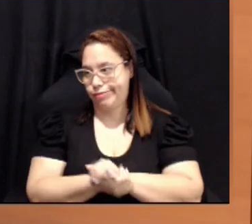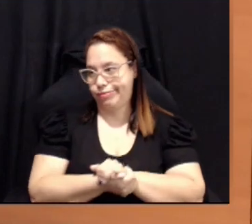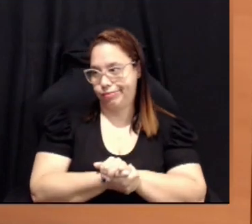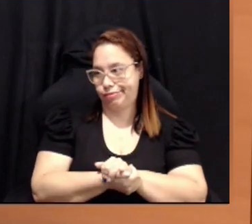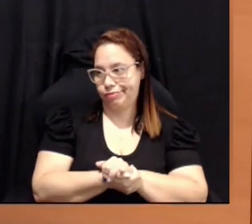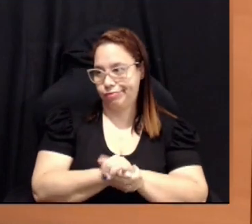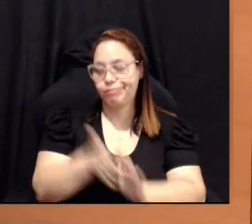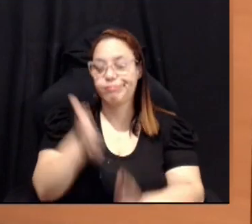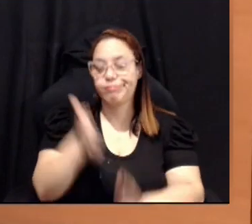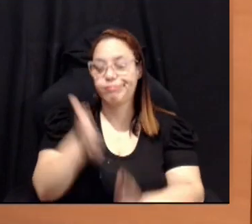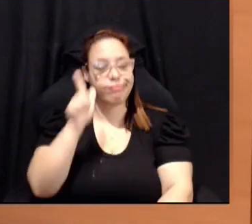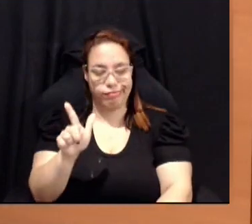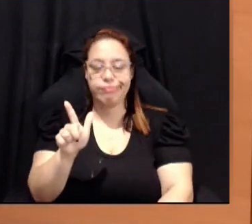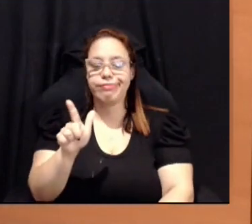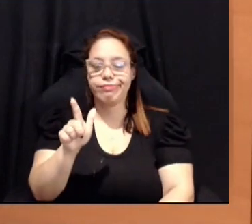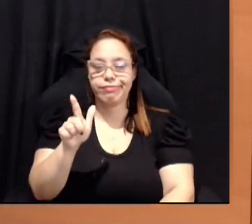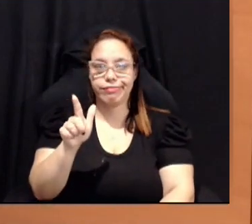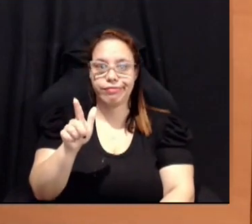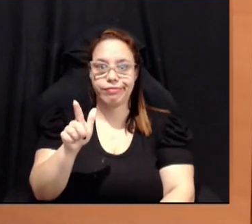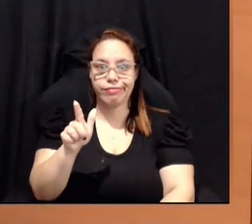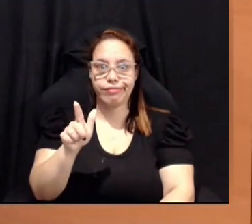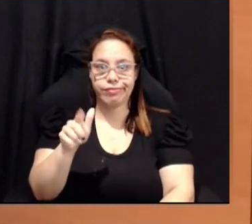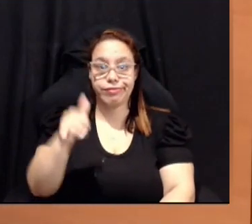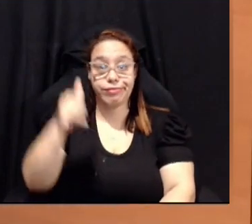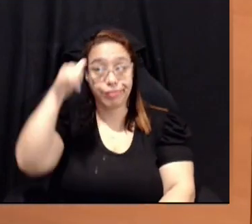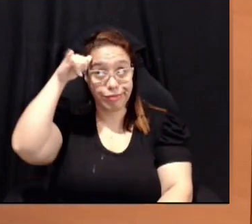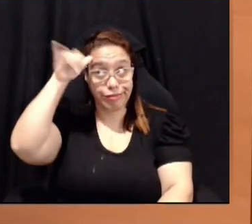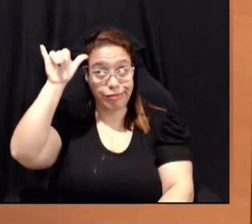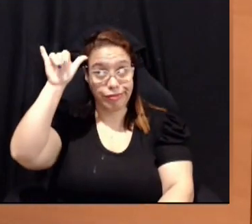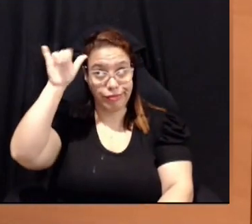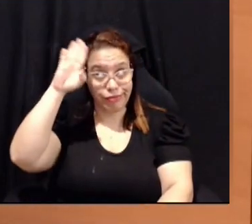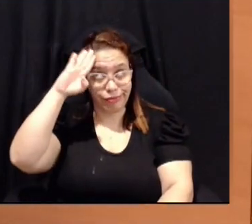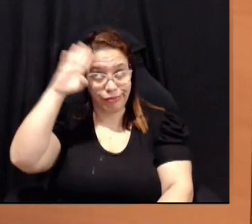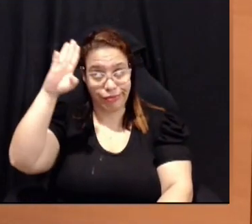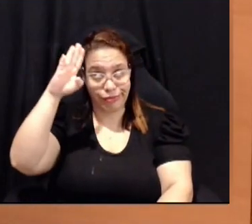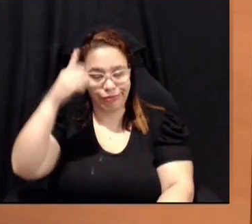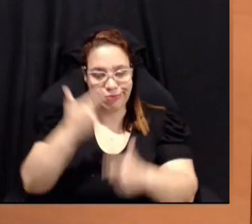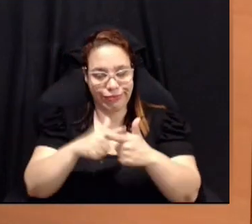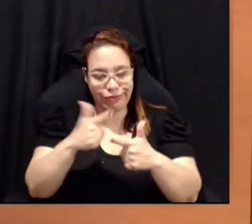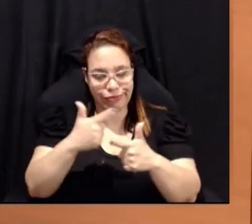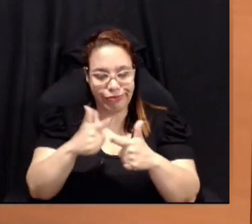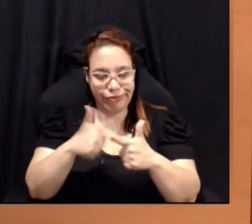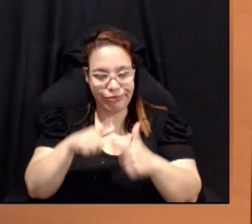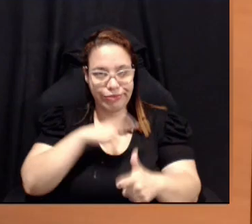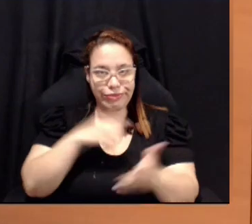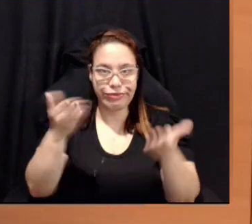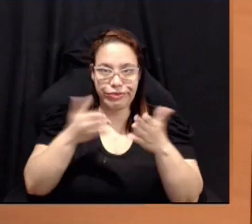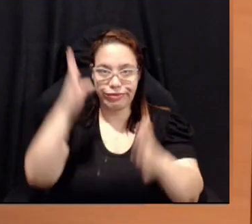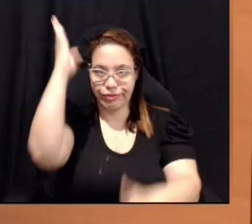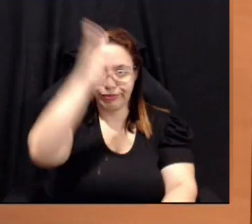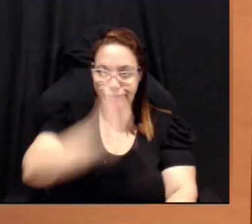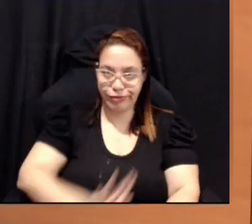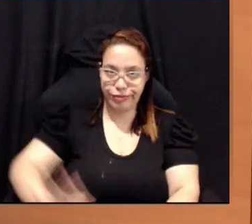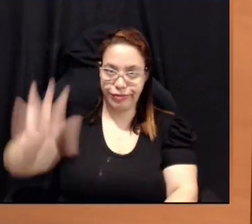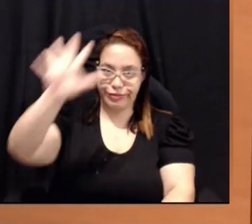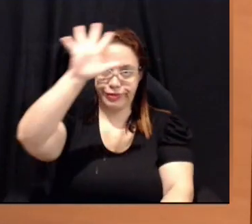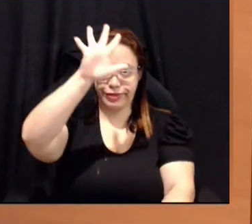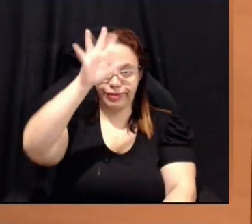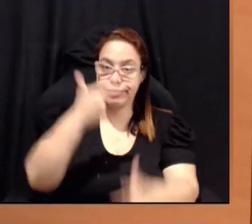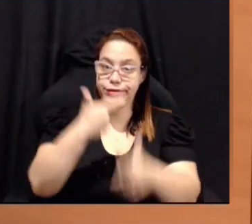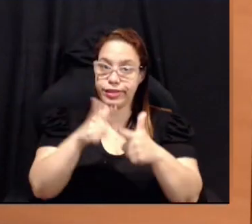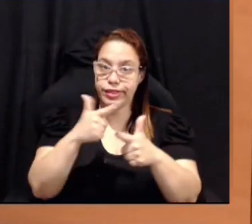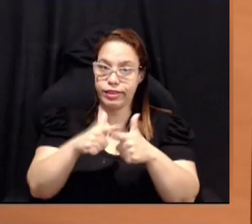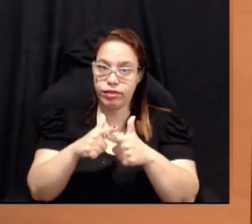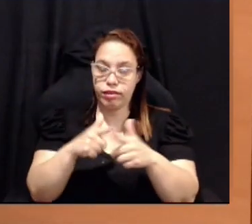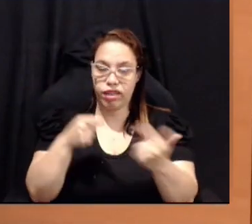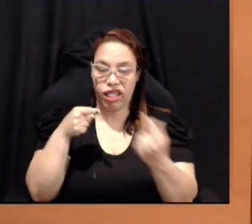consegue se prevenir do principal problema que a gente tem hoje no Brasil inteiro, que é o problema do atrito,